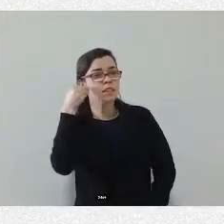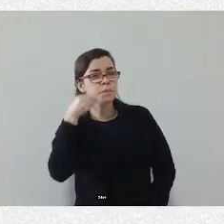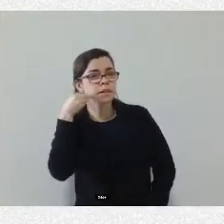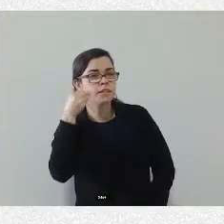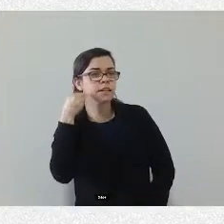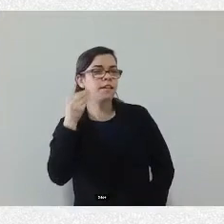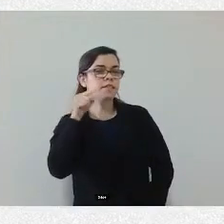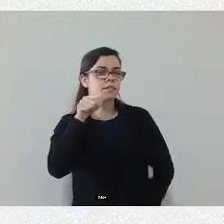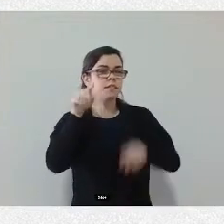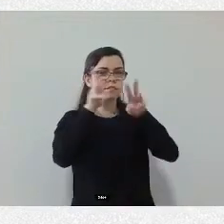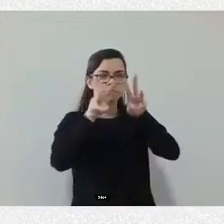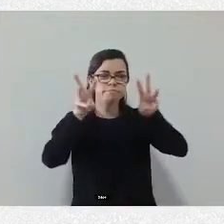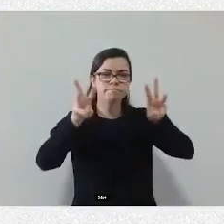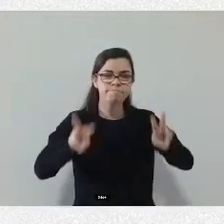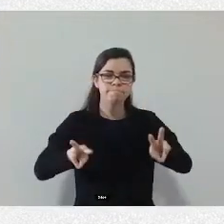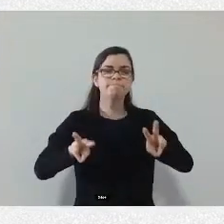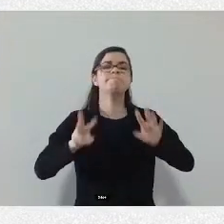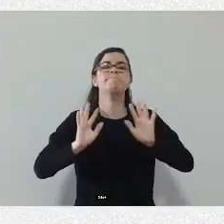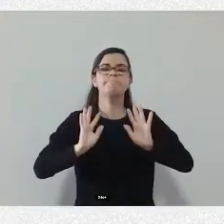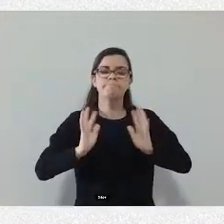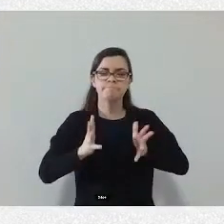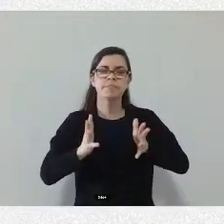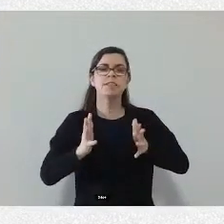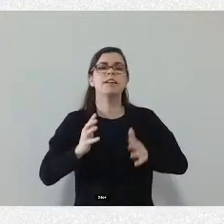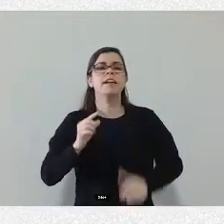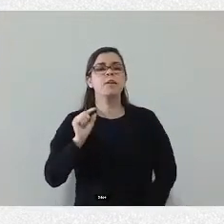Universidade Federal do Paraná, com a nossa